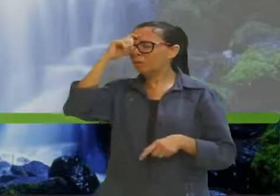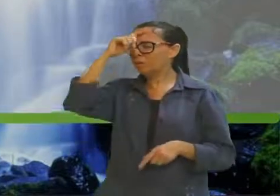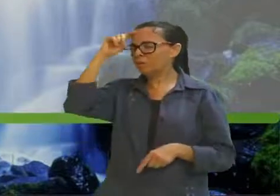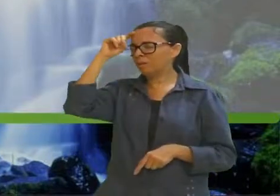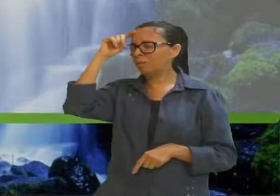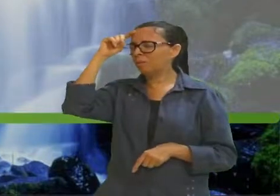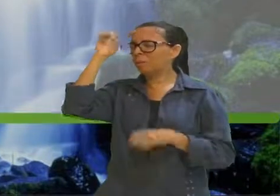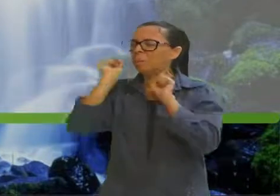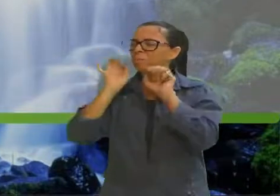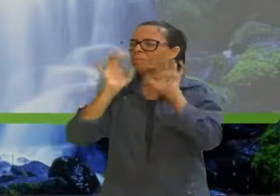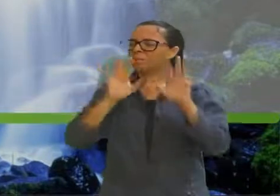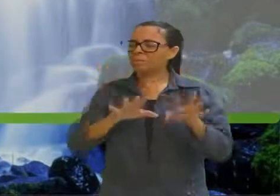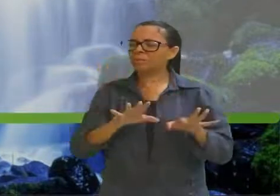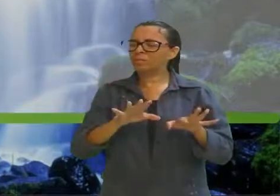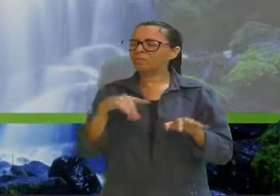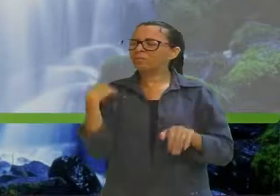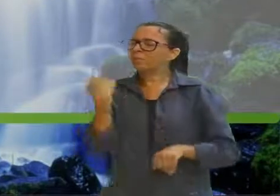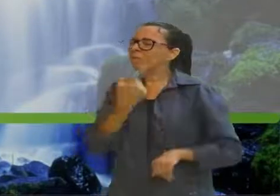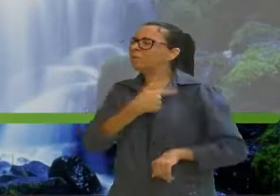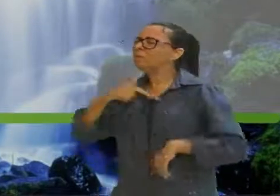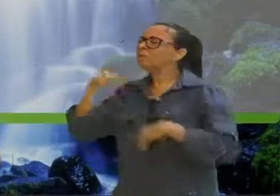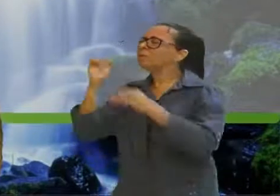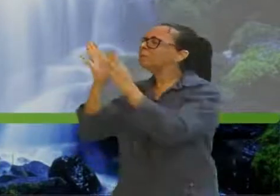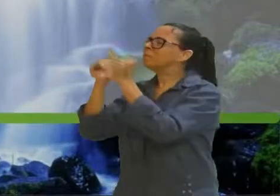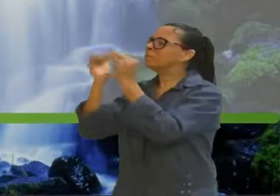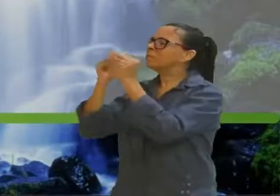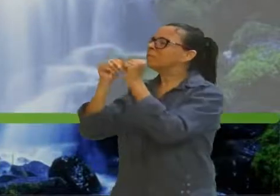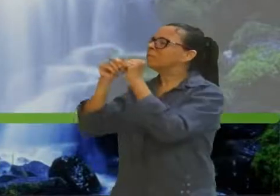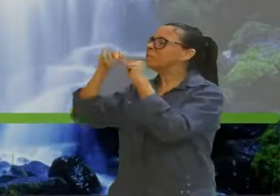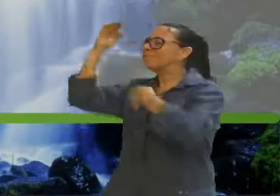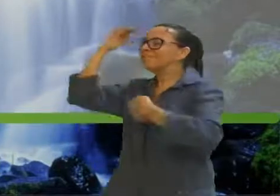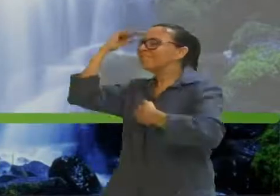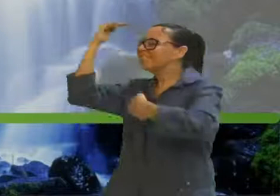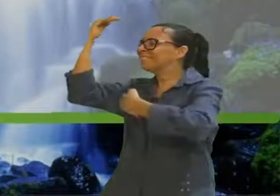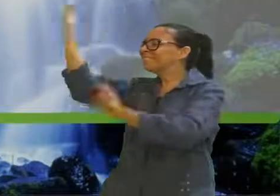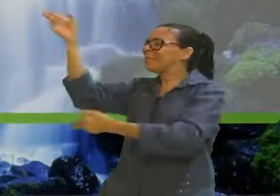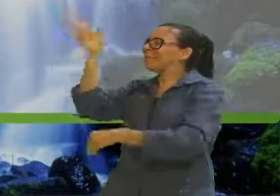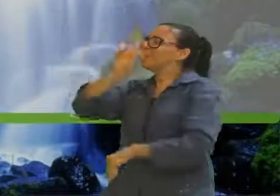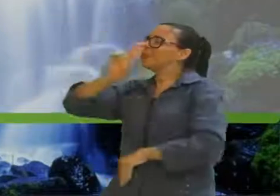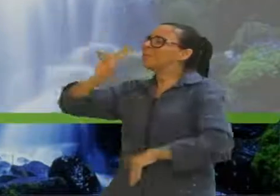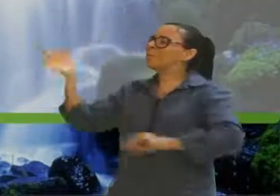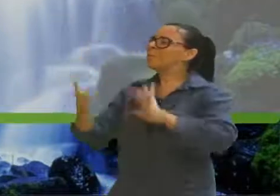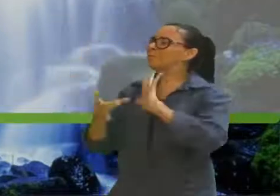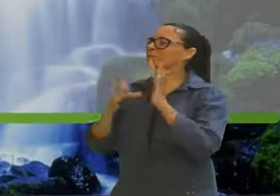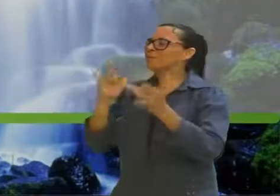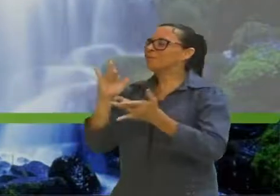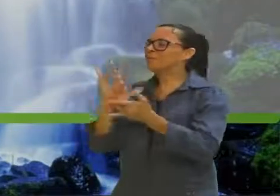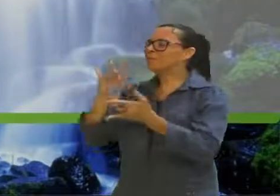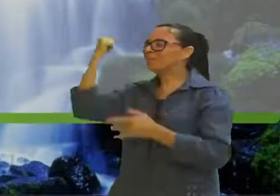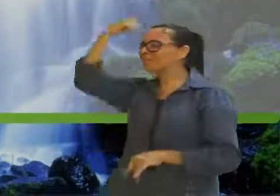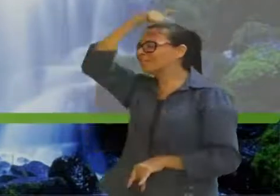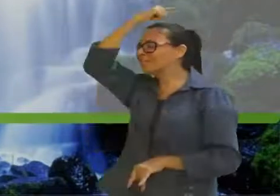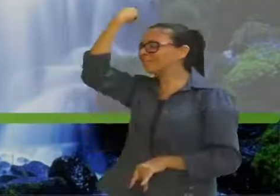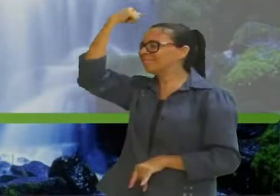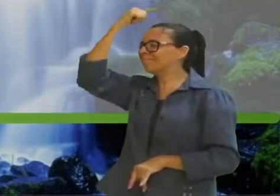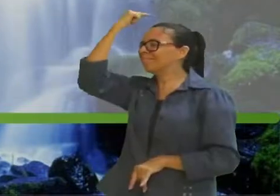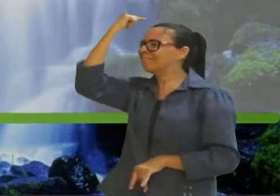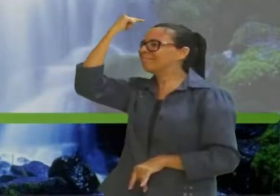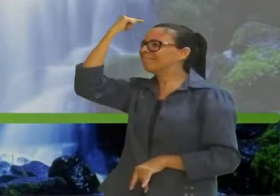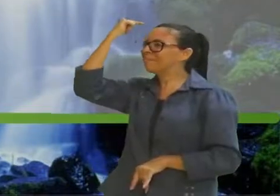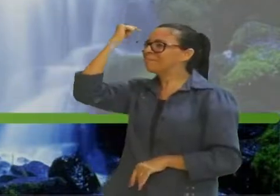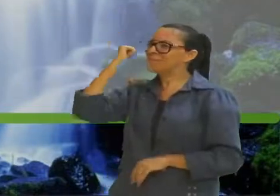pedimos e te agradecemos no nome santo de Jesus Cristo, que vive e reina para todo sempre.